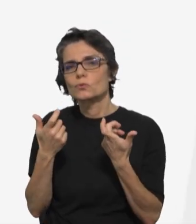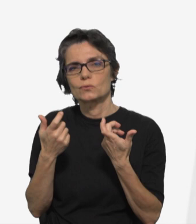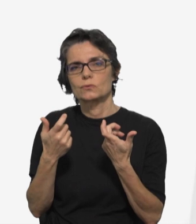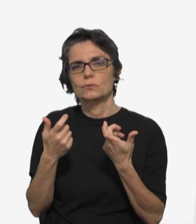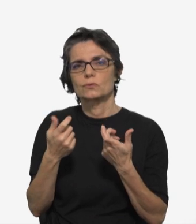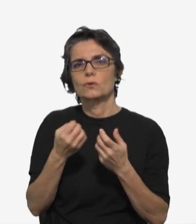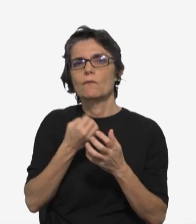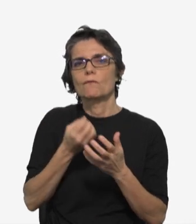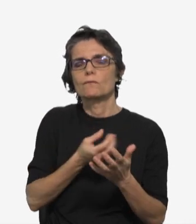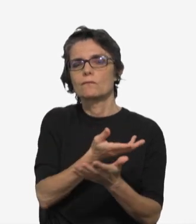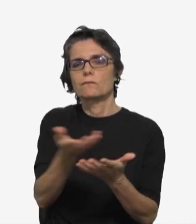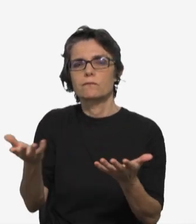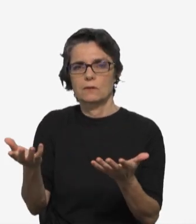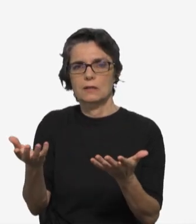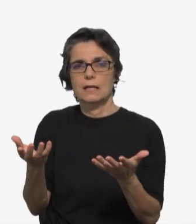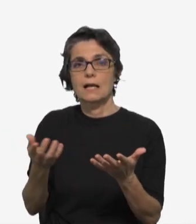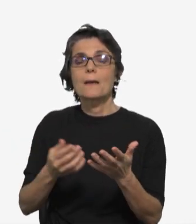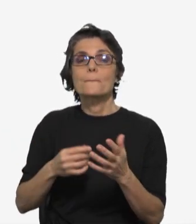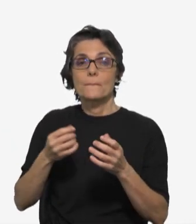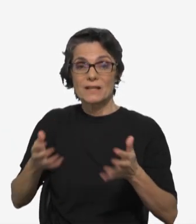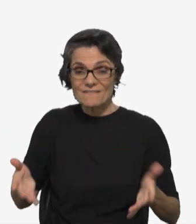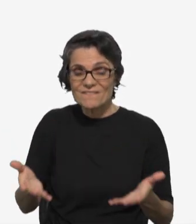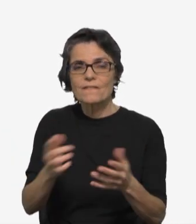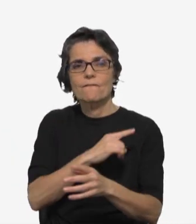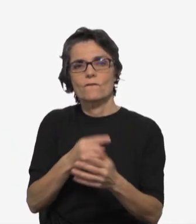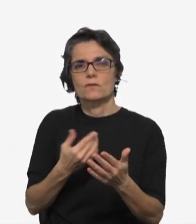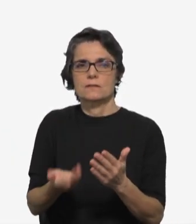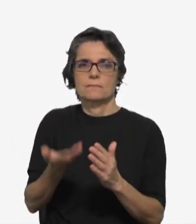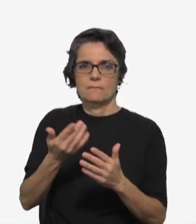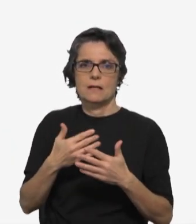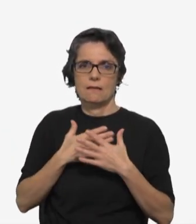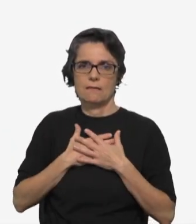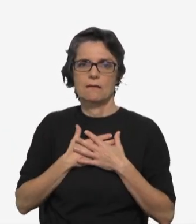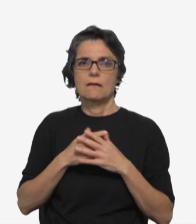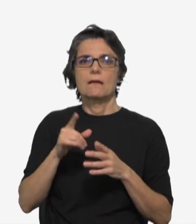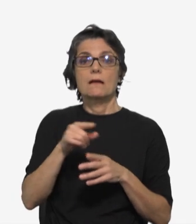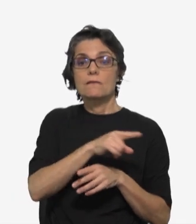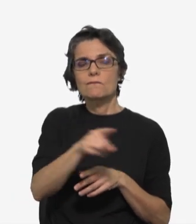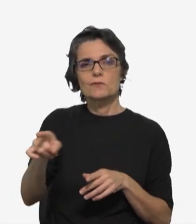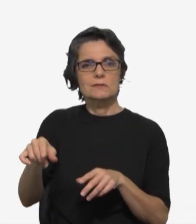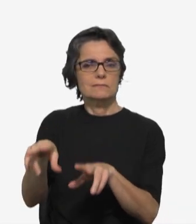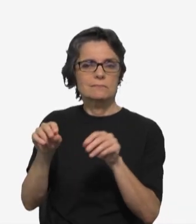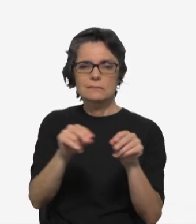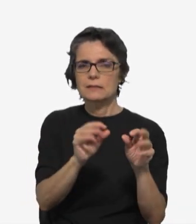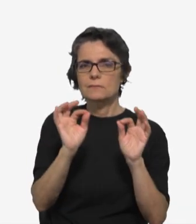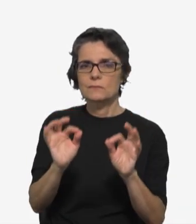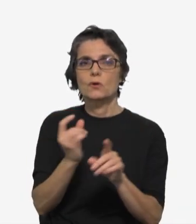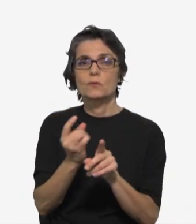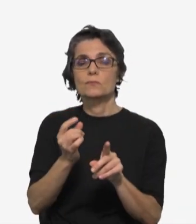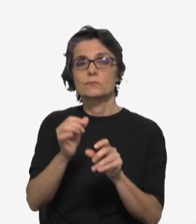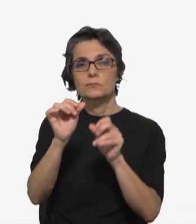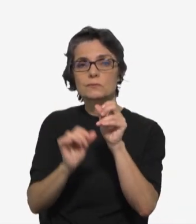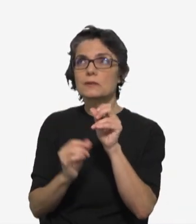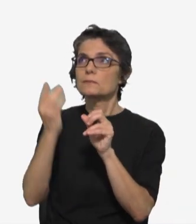fruto, para que dê ainda mais fruto. Vós já estáis limpos, por causa da palavra que